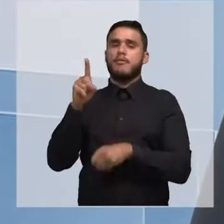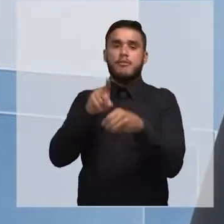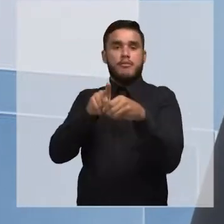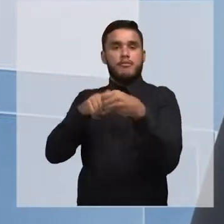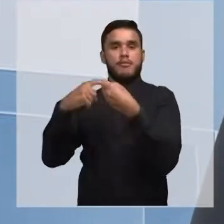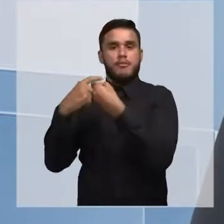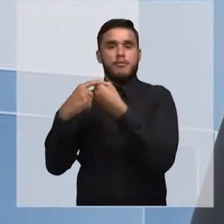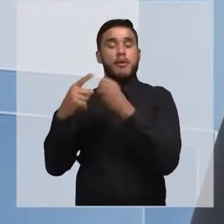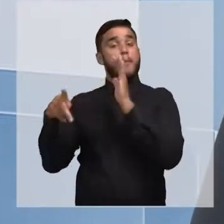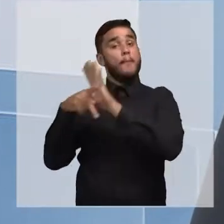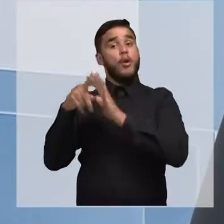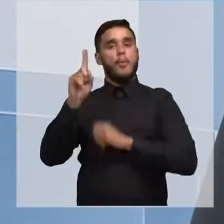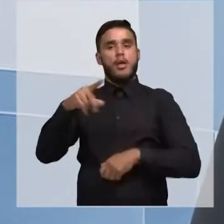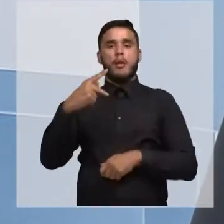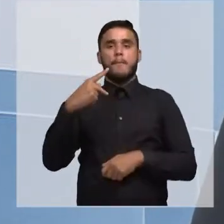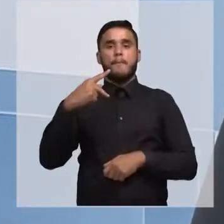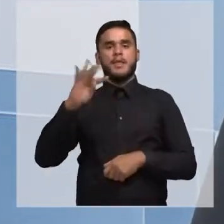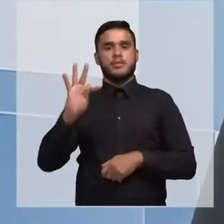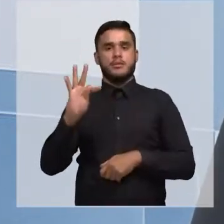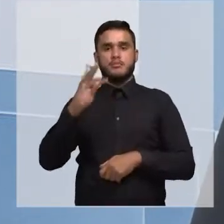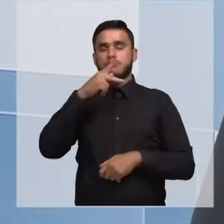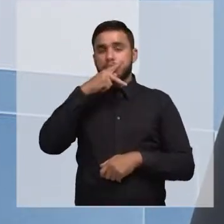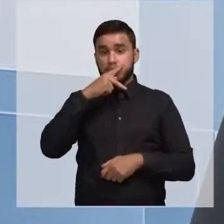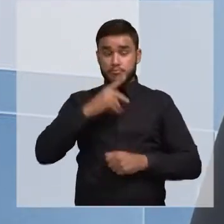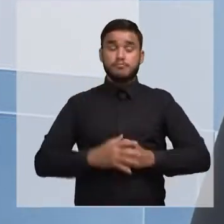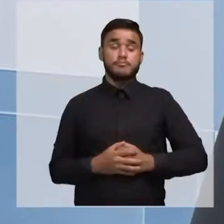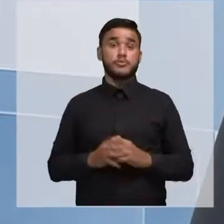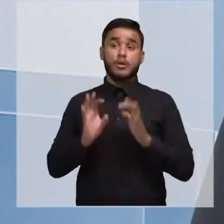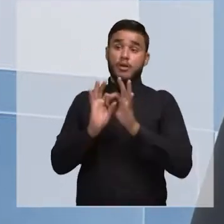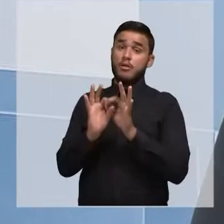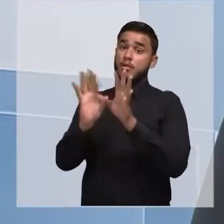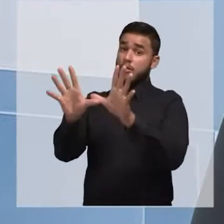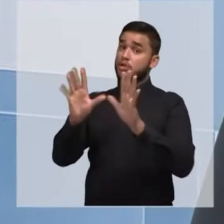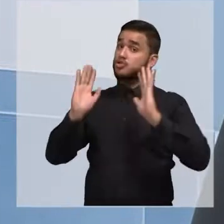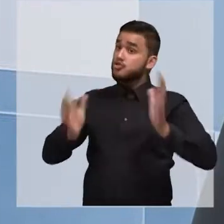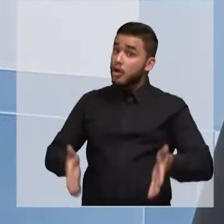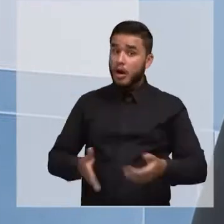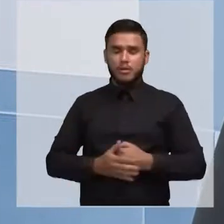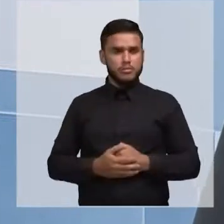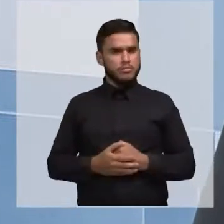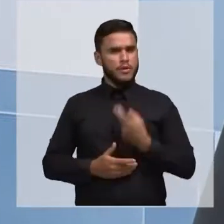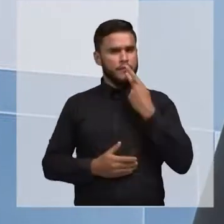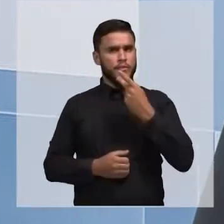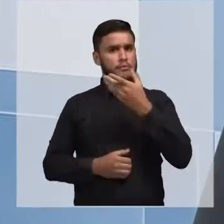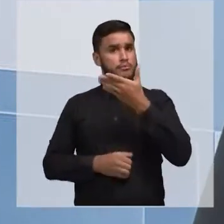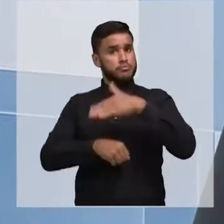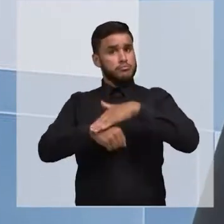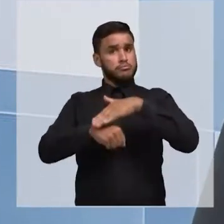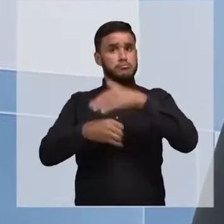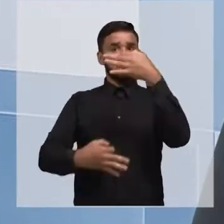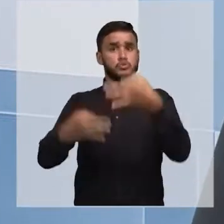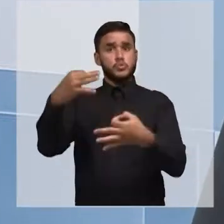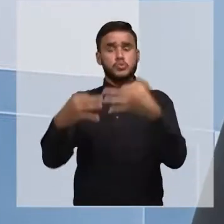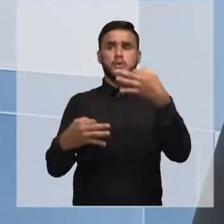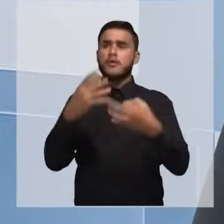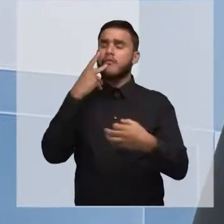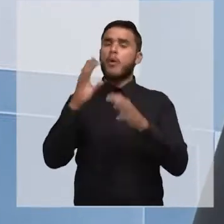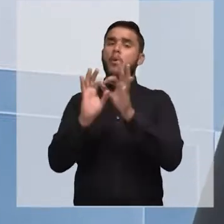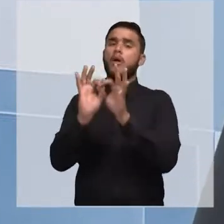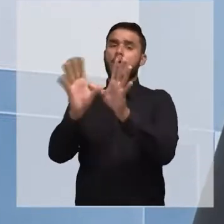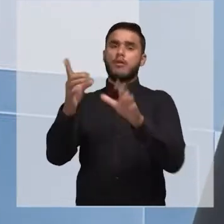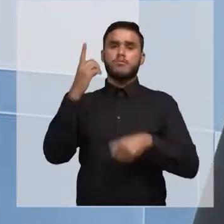que mandou soltar o Lula por cima do próprio tribunal que ele faz parte e por cima